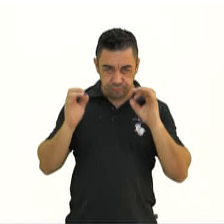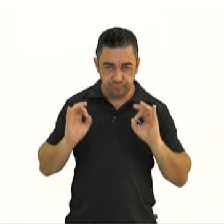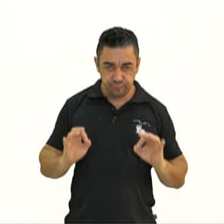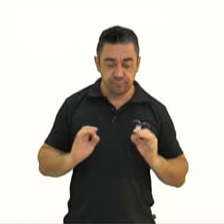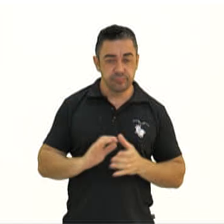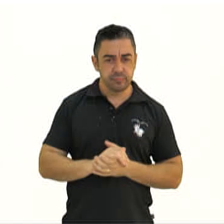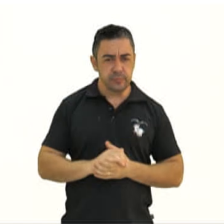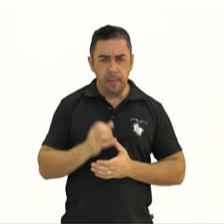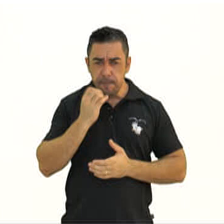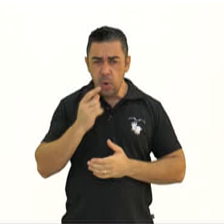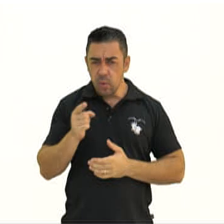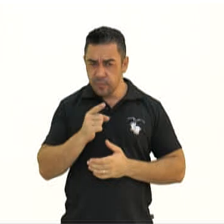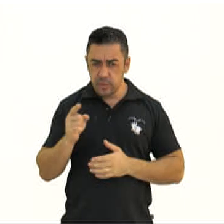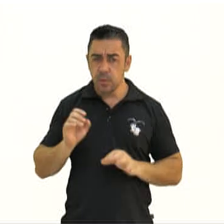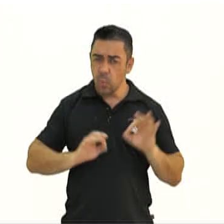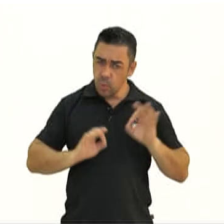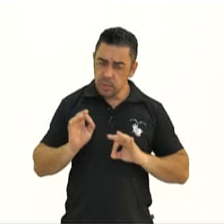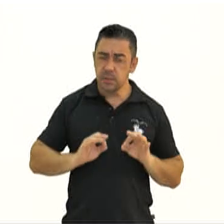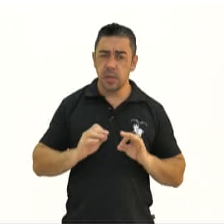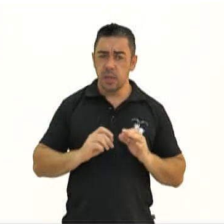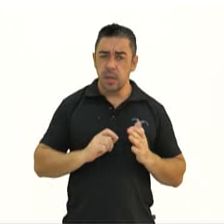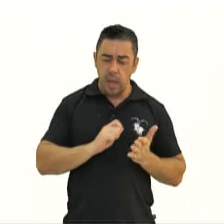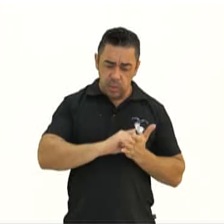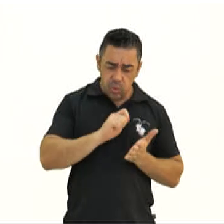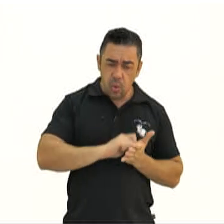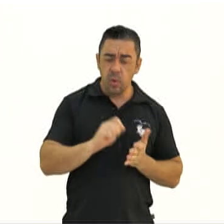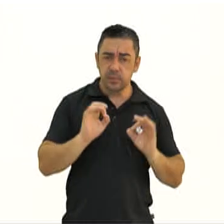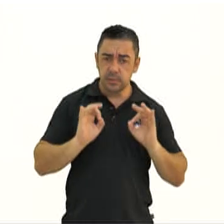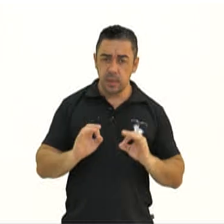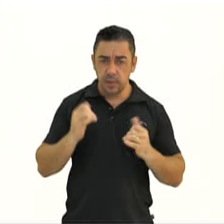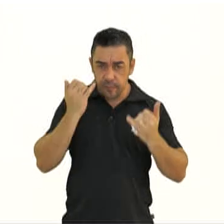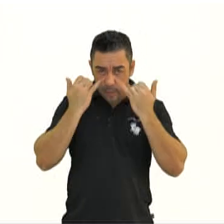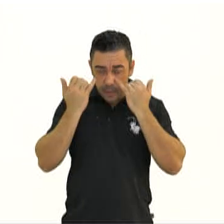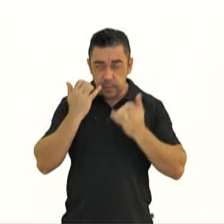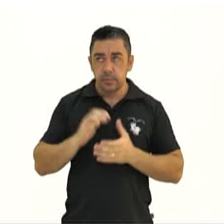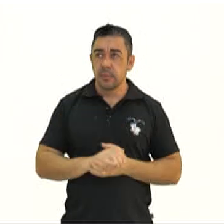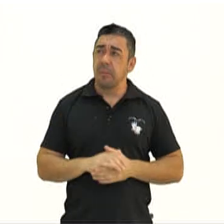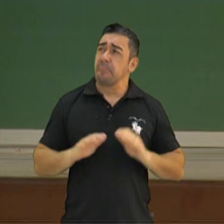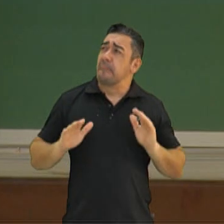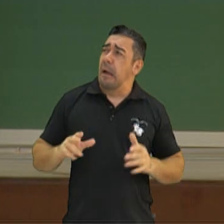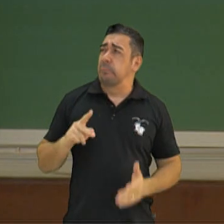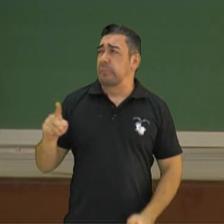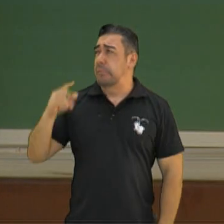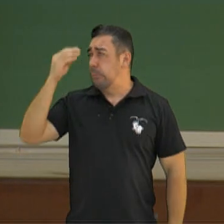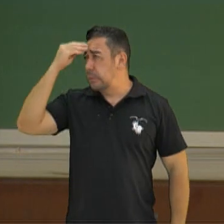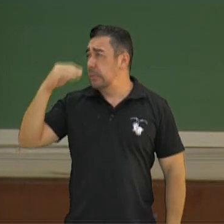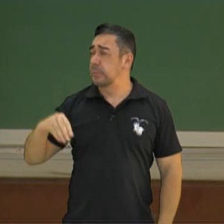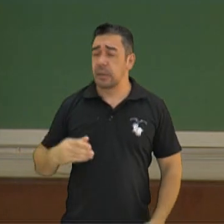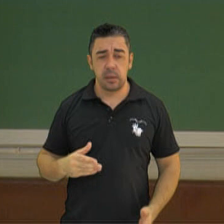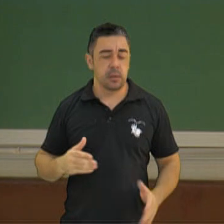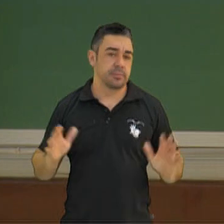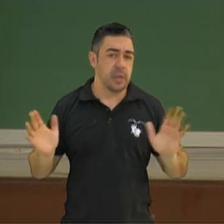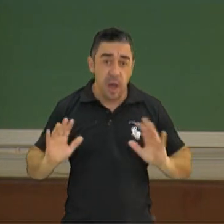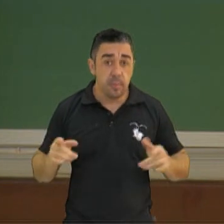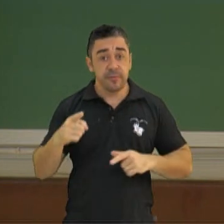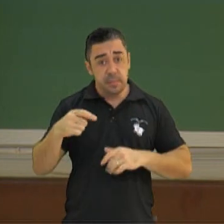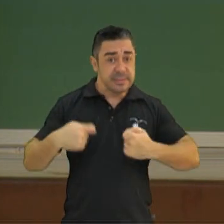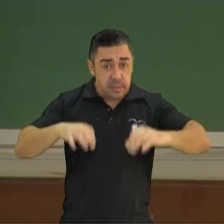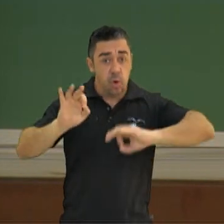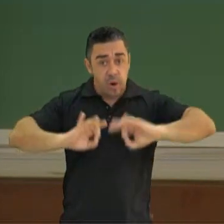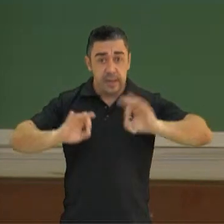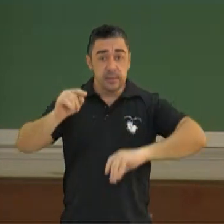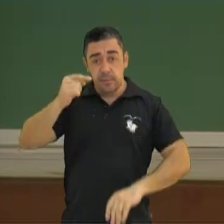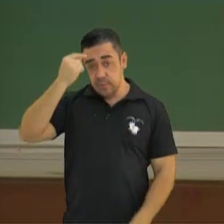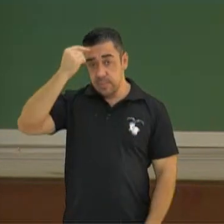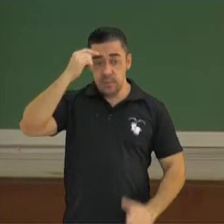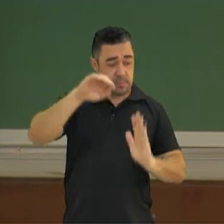bom? É bom você sempre fazer isso também, anote as informações. Ai, professor, mas que preguiça! Mas se você não organizar o seu pensamento